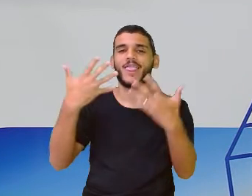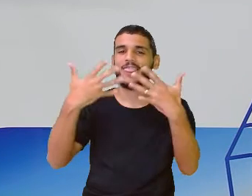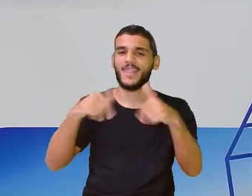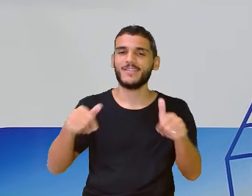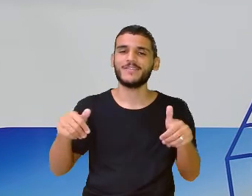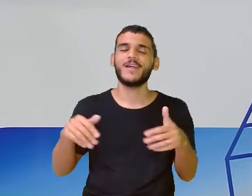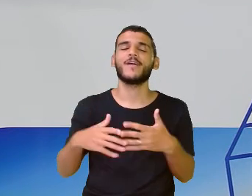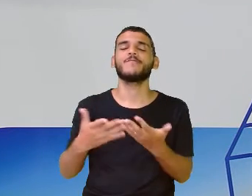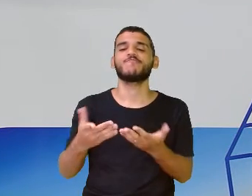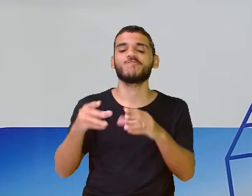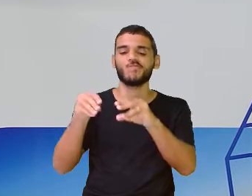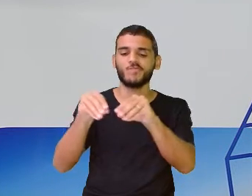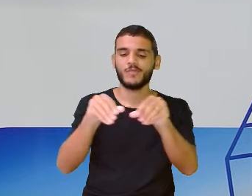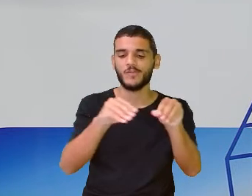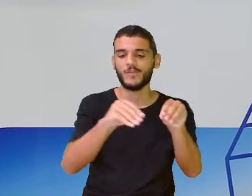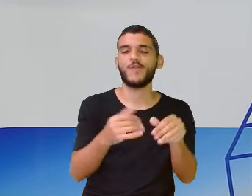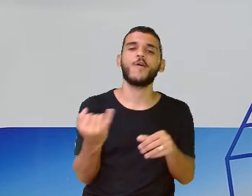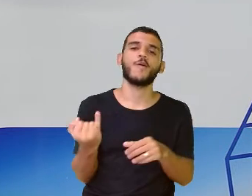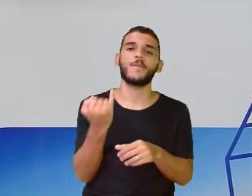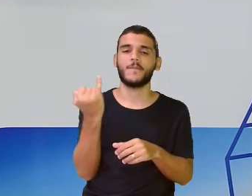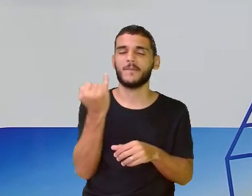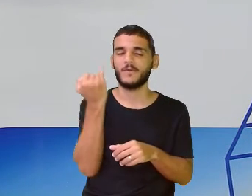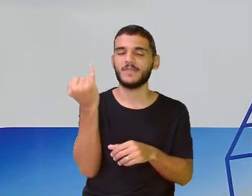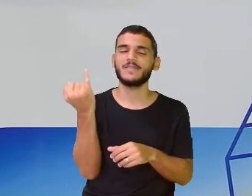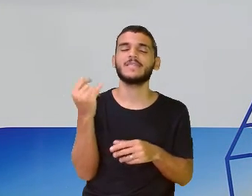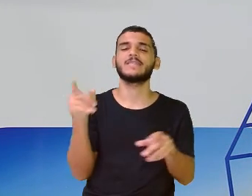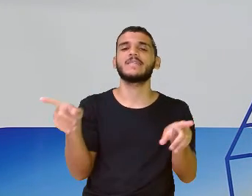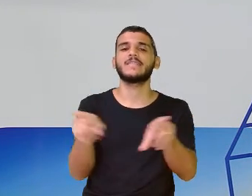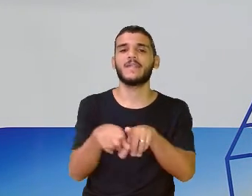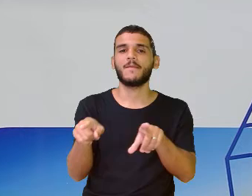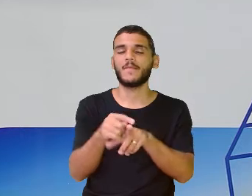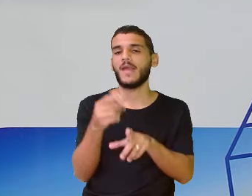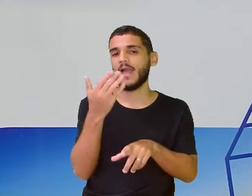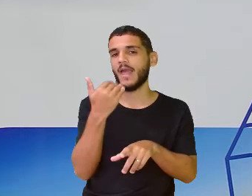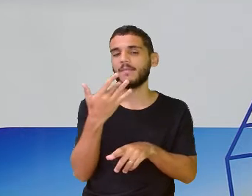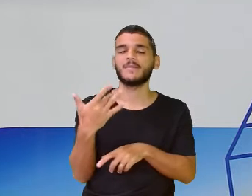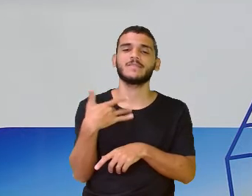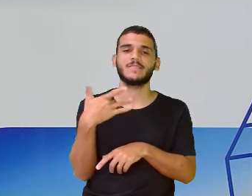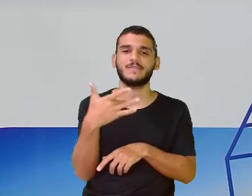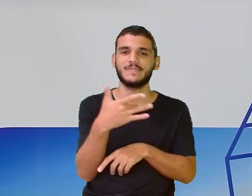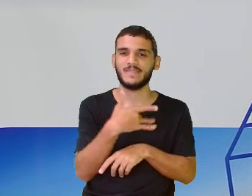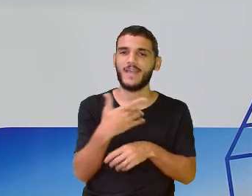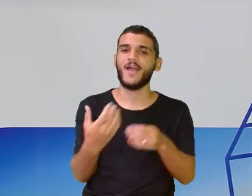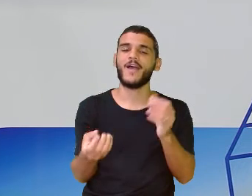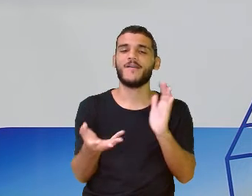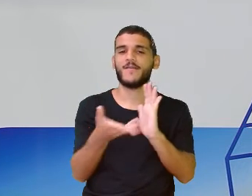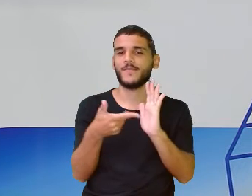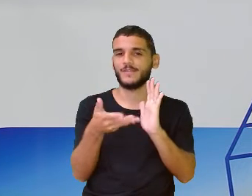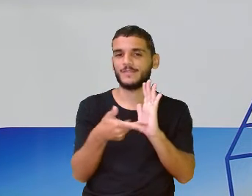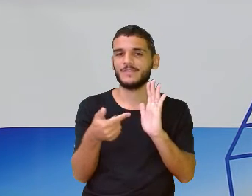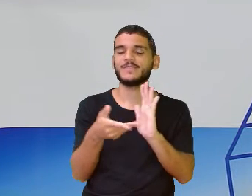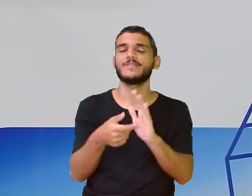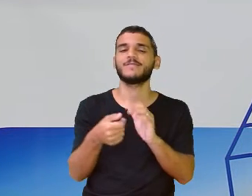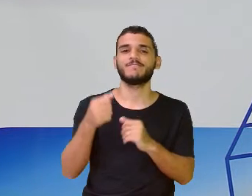de ficar mais rico, os alimentos que ali serão produzidos serão mais saudáveis. Todo mundo sai ganhando. Esse lixo